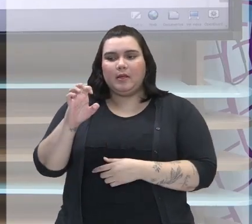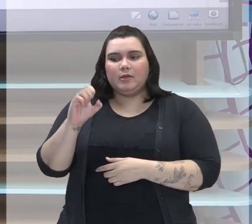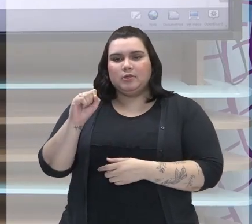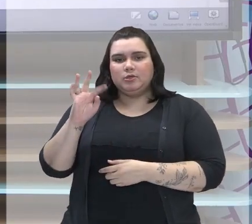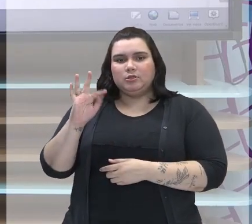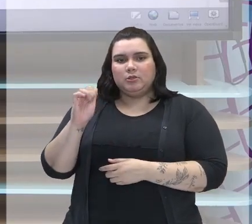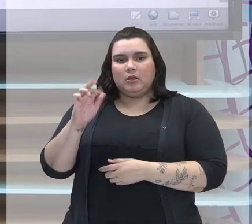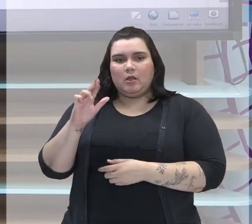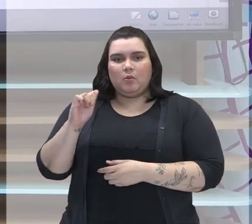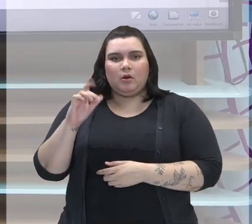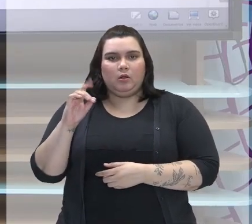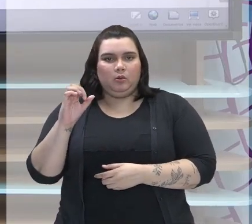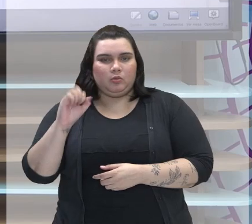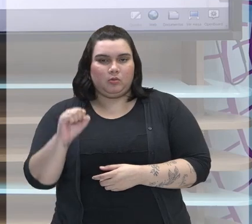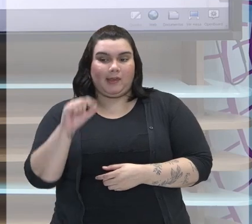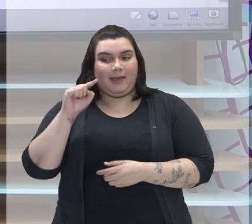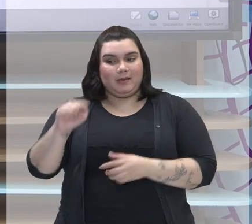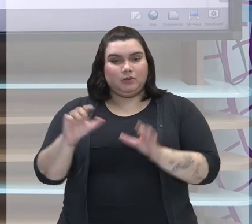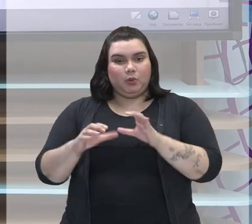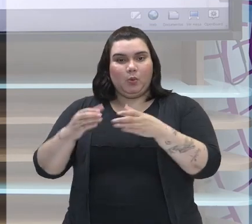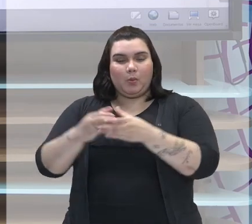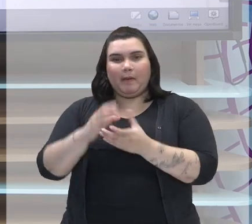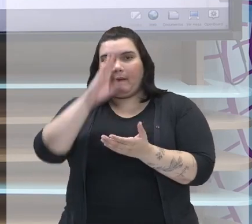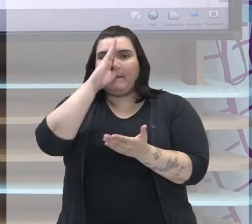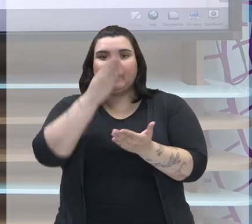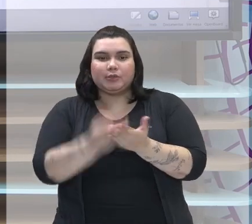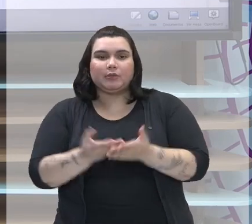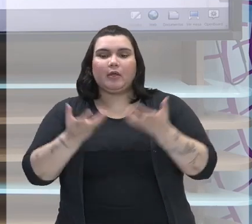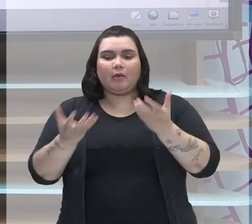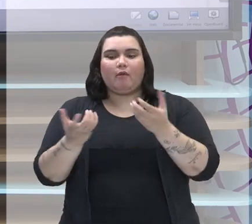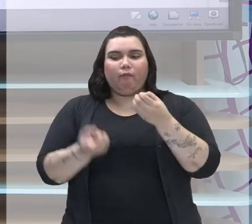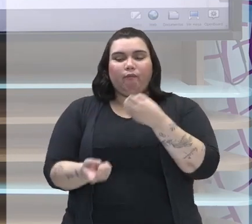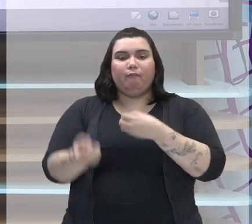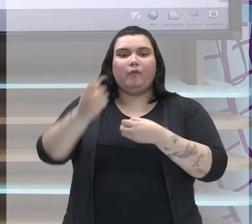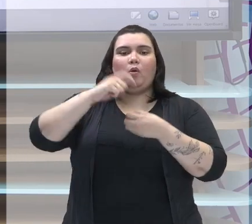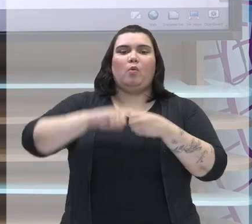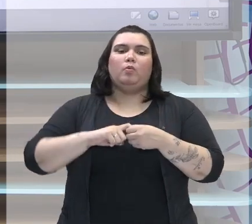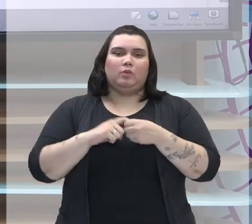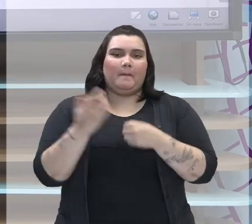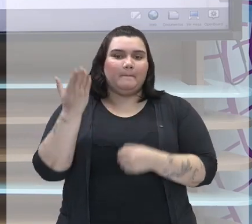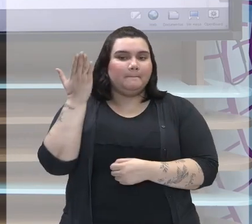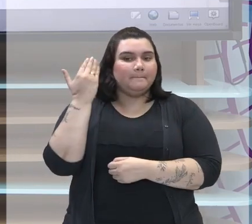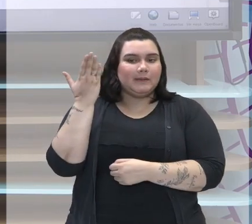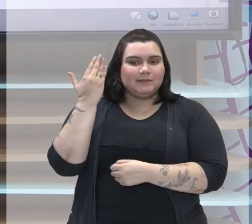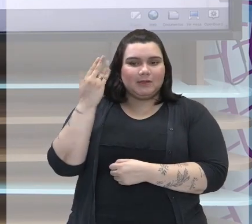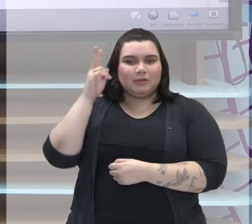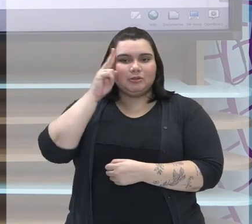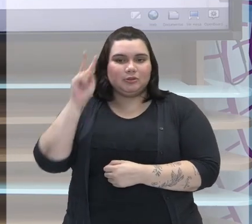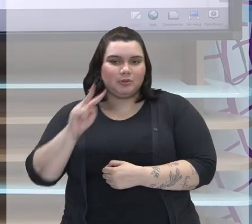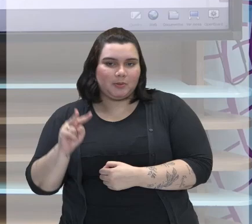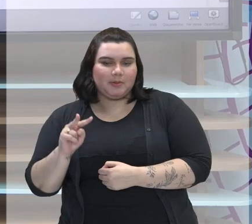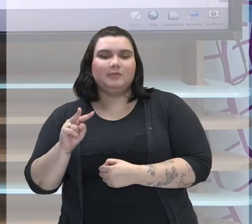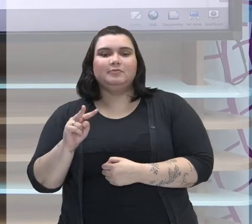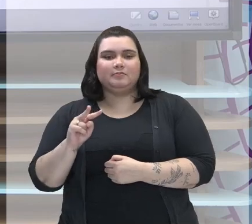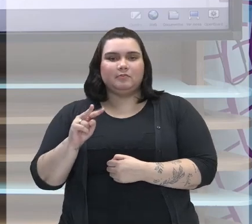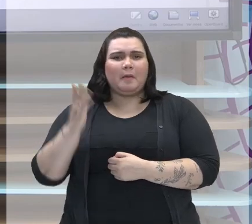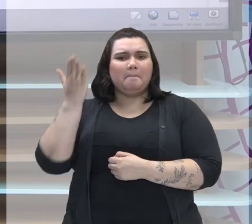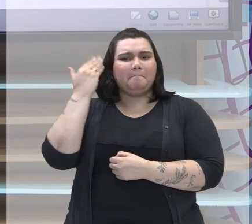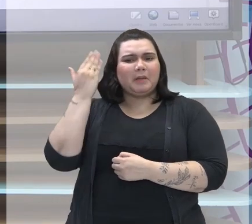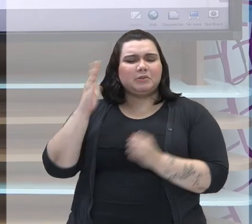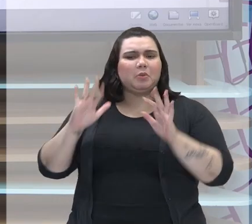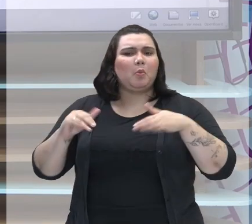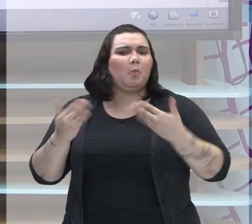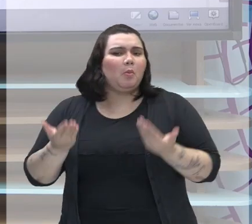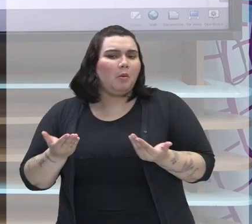restauradores, que queriam o quê? Restaurar, resgatar um passado, né? E que passado era